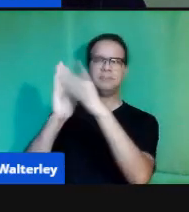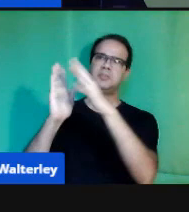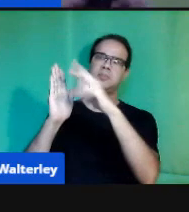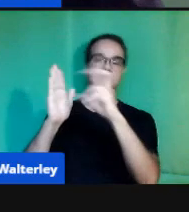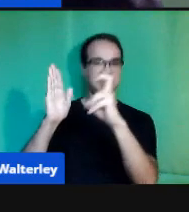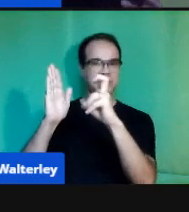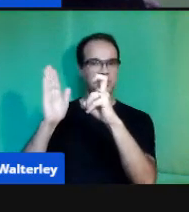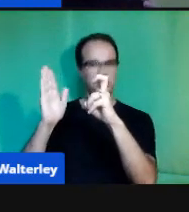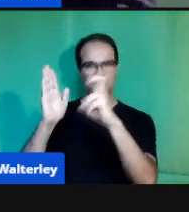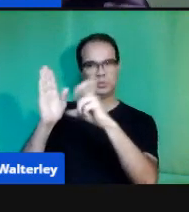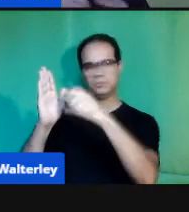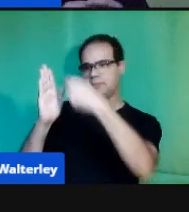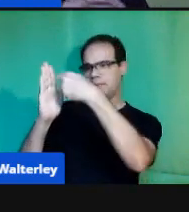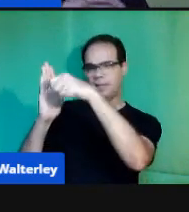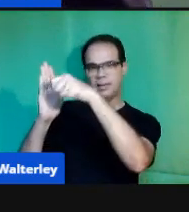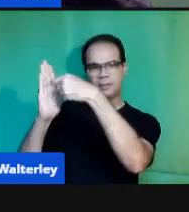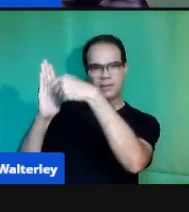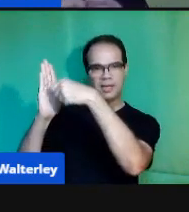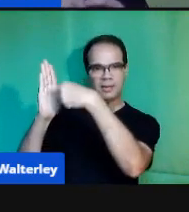trabalhar